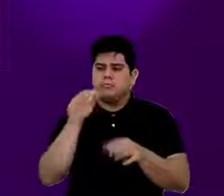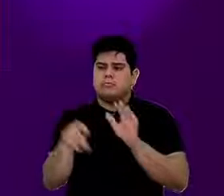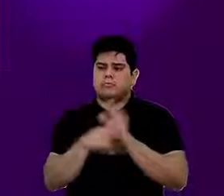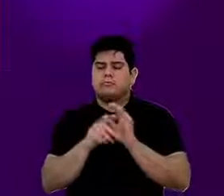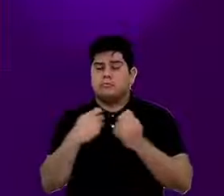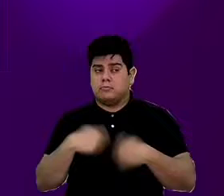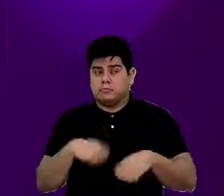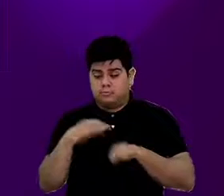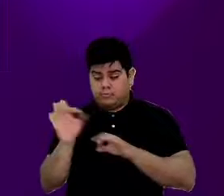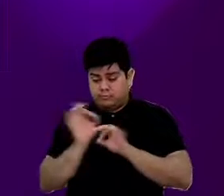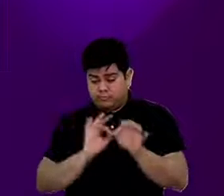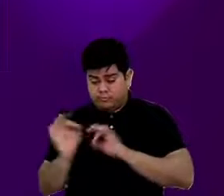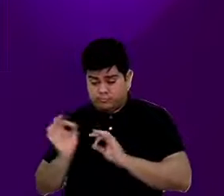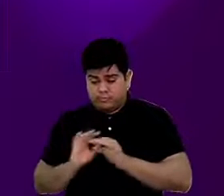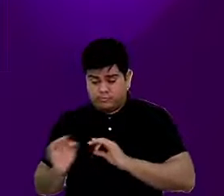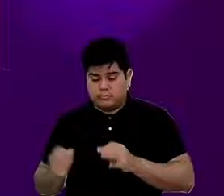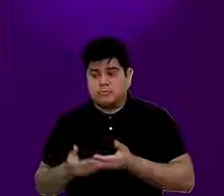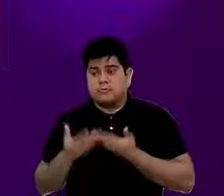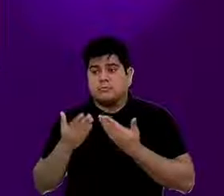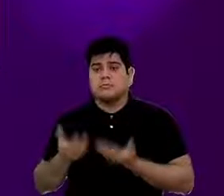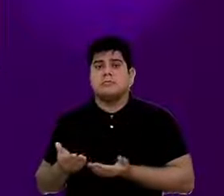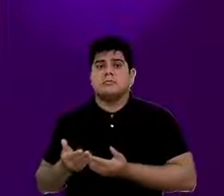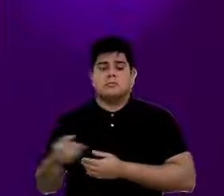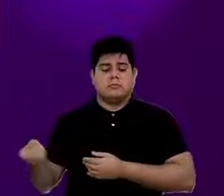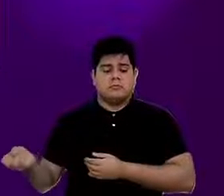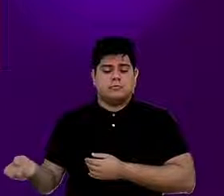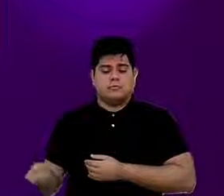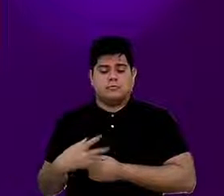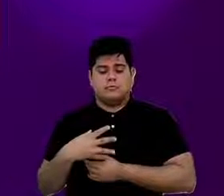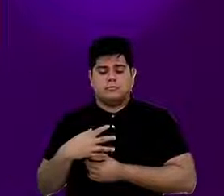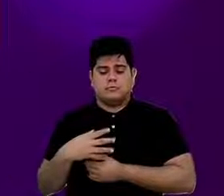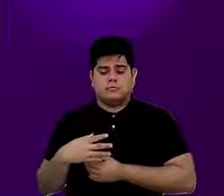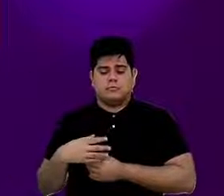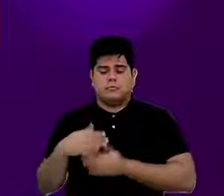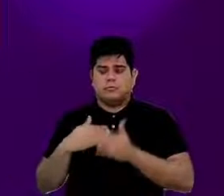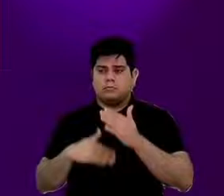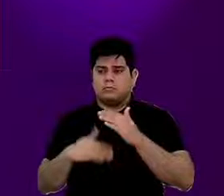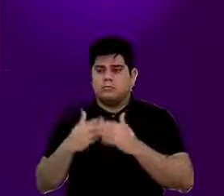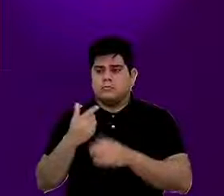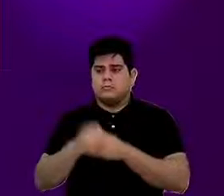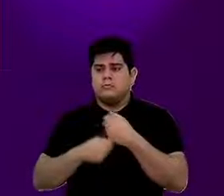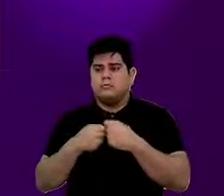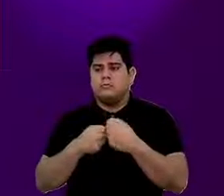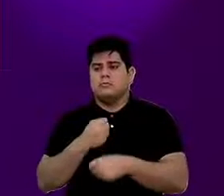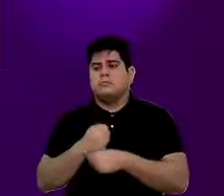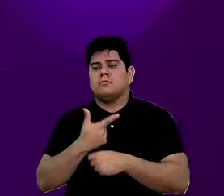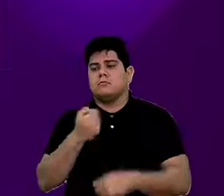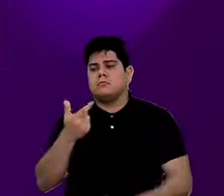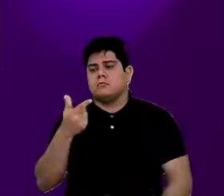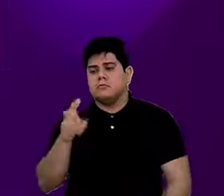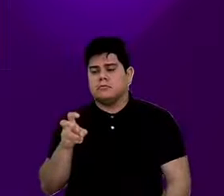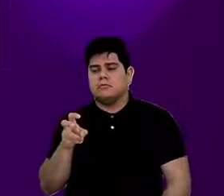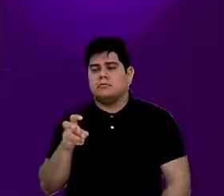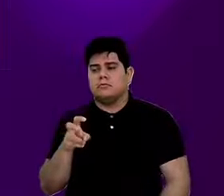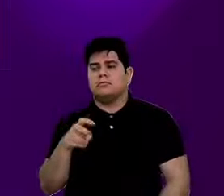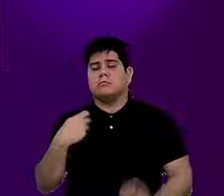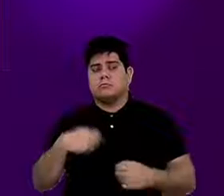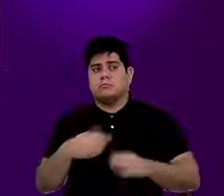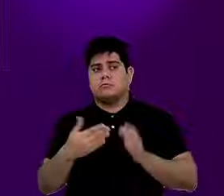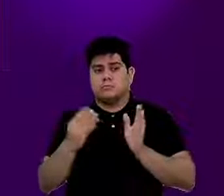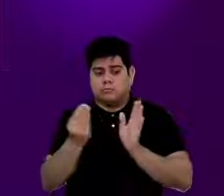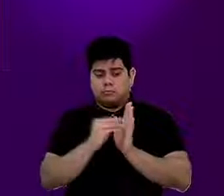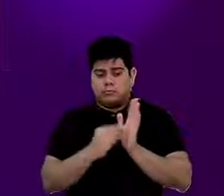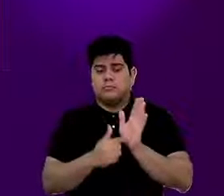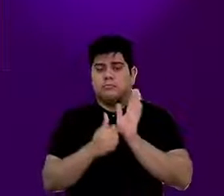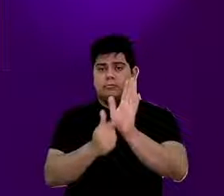uma elaboração de uma nova submissão em 2025, porque tudo que foi colocado tem que ser mostrado e